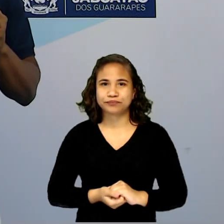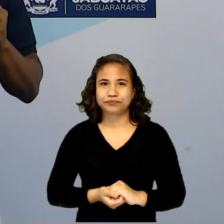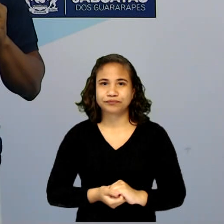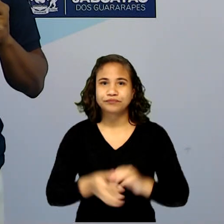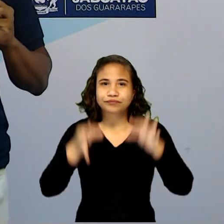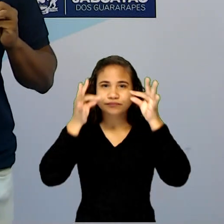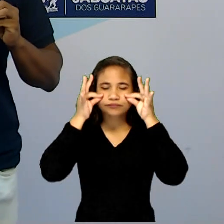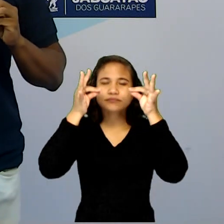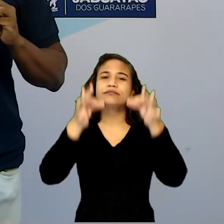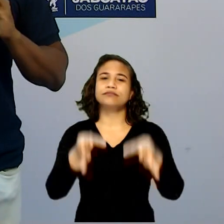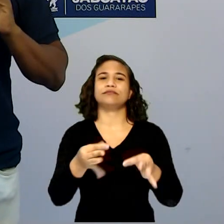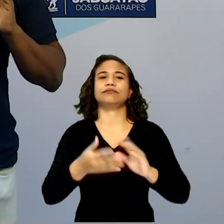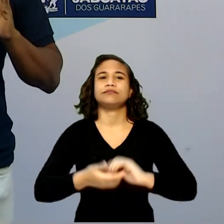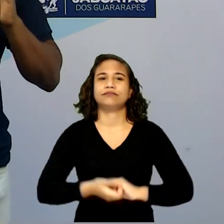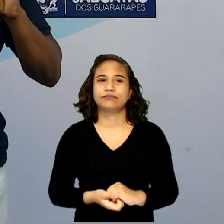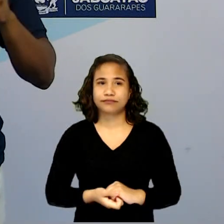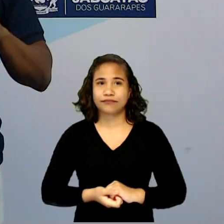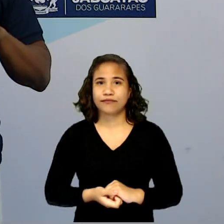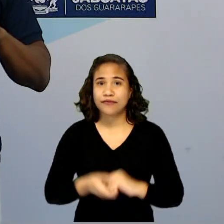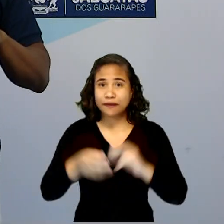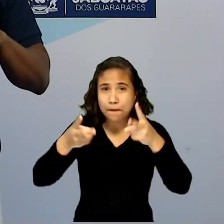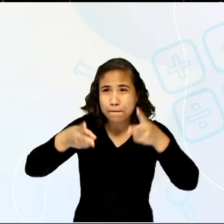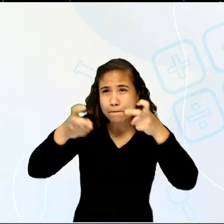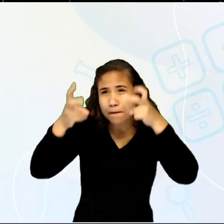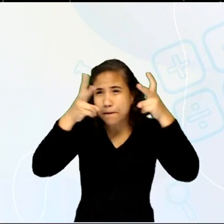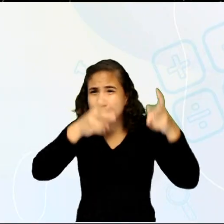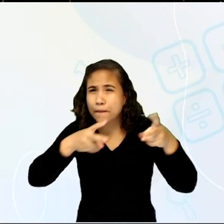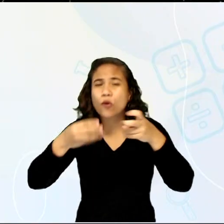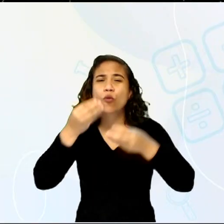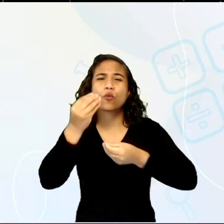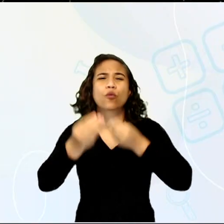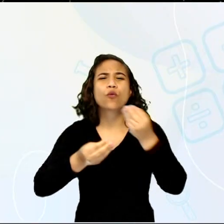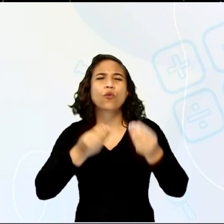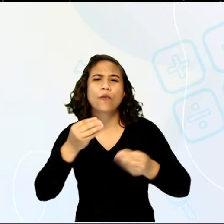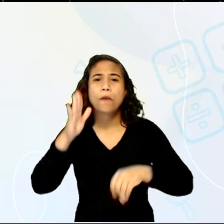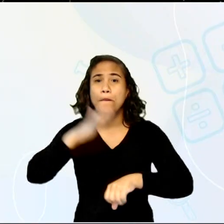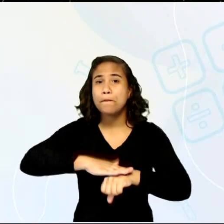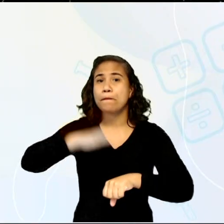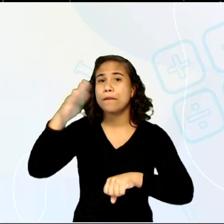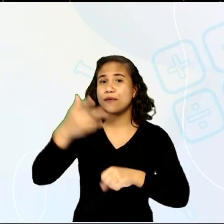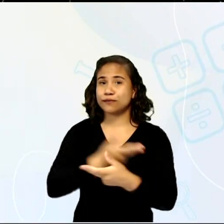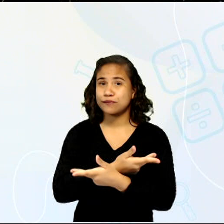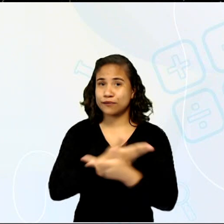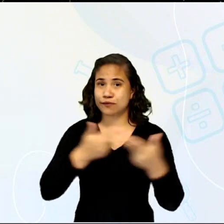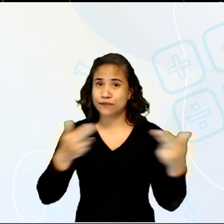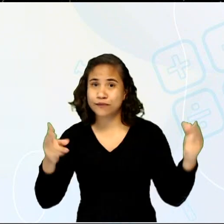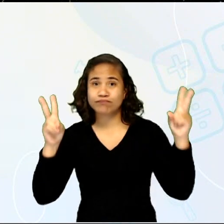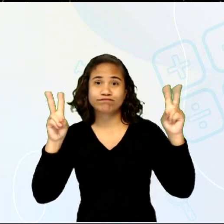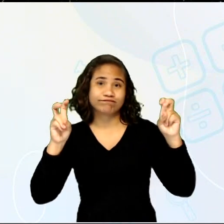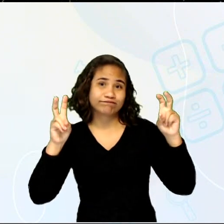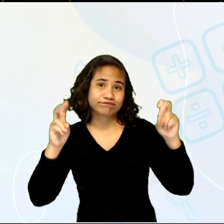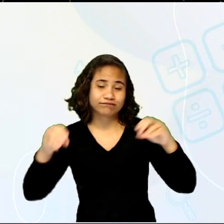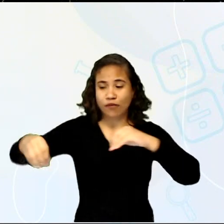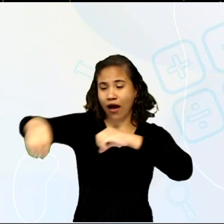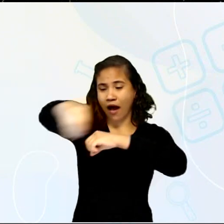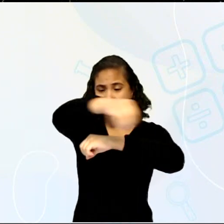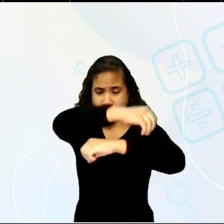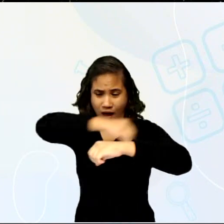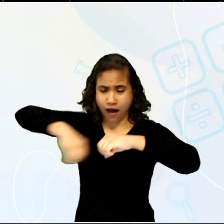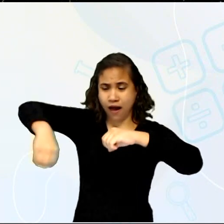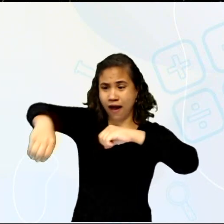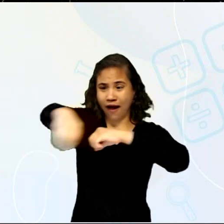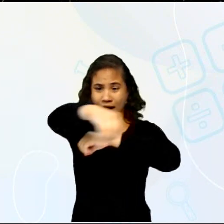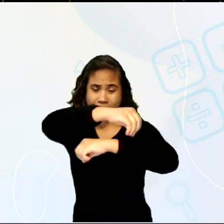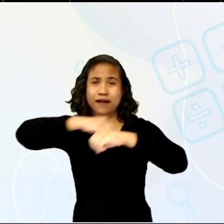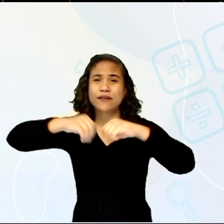Preste bem atenção. Para nós entendermos um pouco mais sobre a questão dos astros luminosos, eu queria